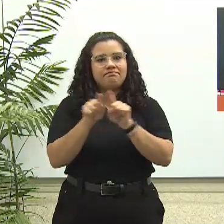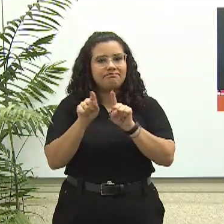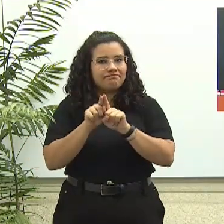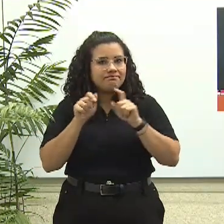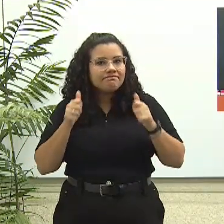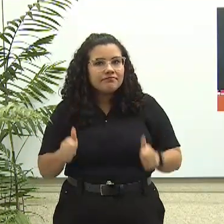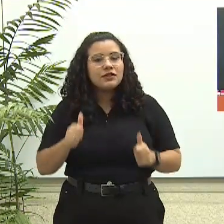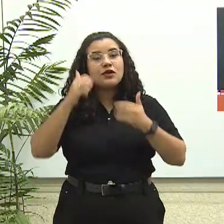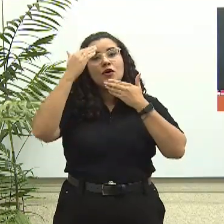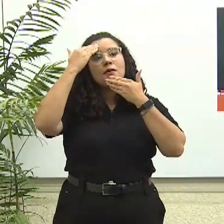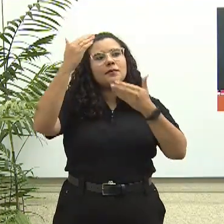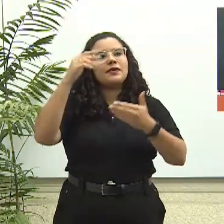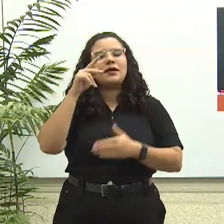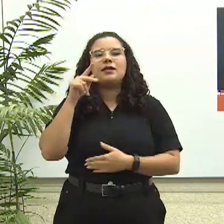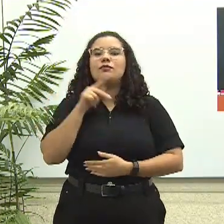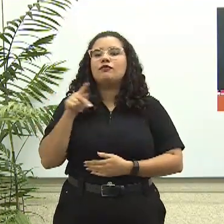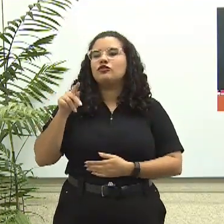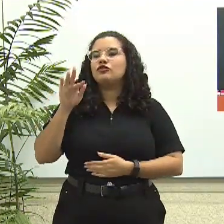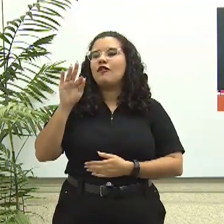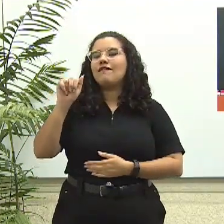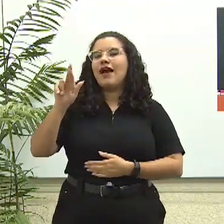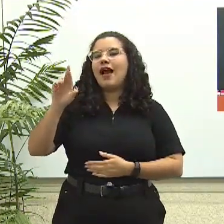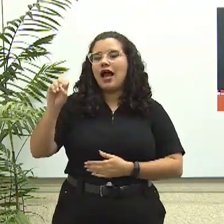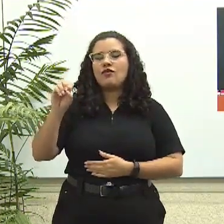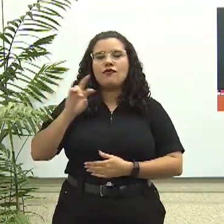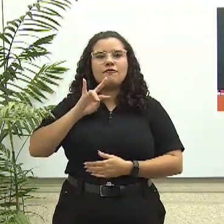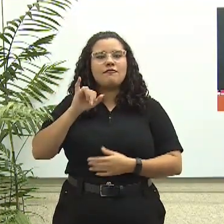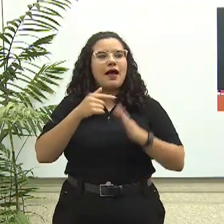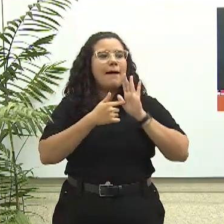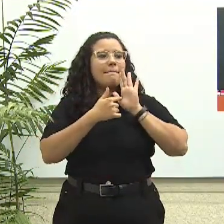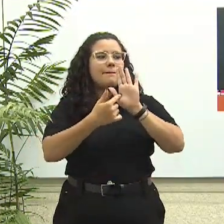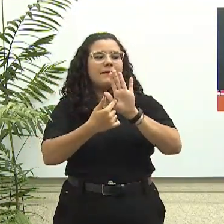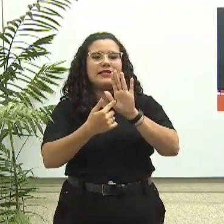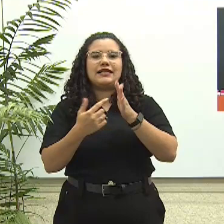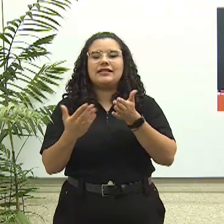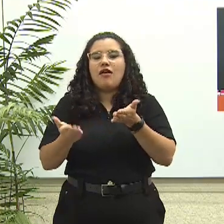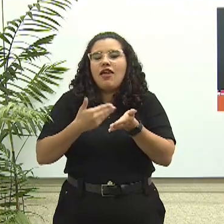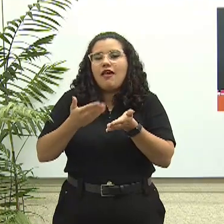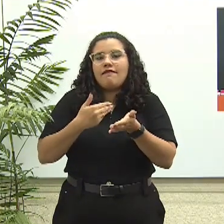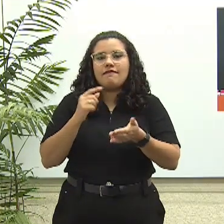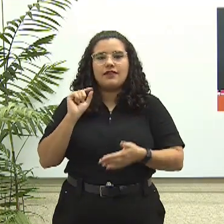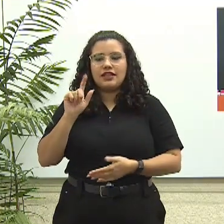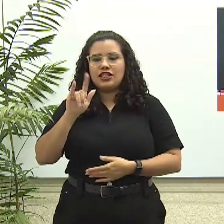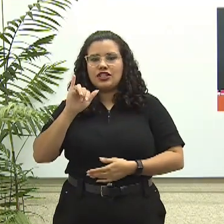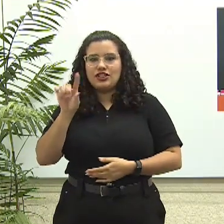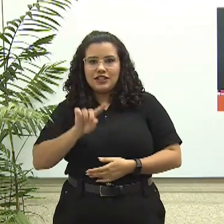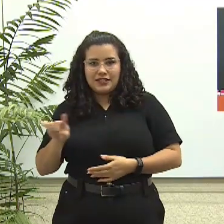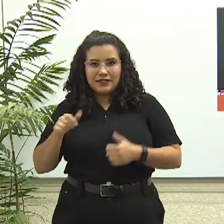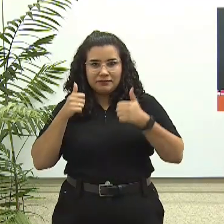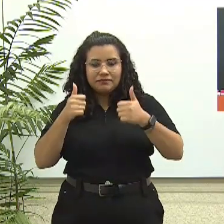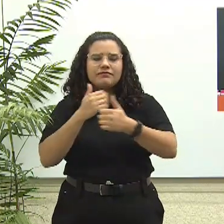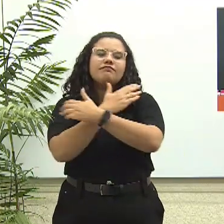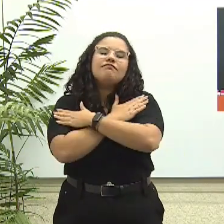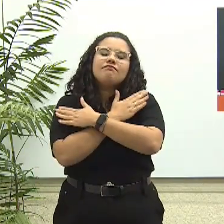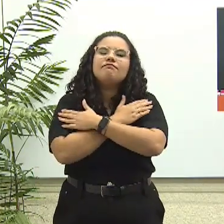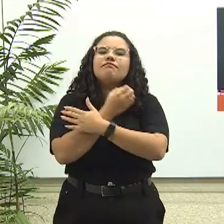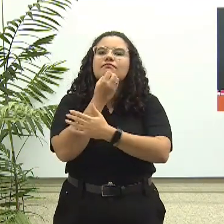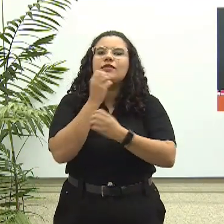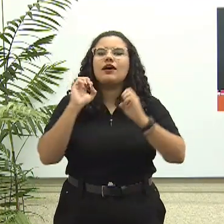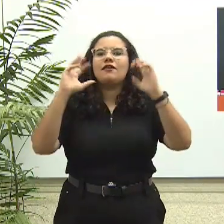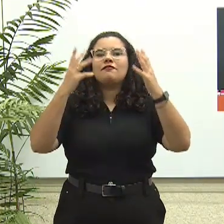obrigado Professor Faro vai fazer então a apresentação da revista Ok muito obrigado um abraço bom evento para